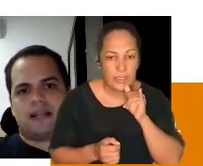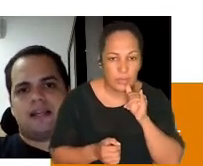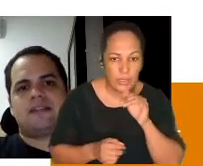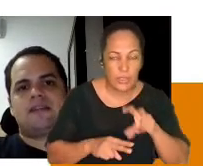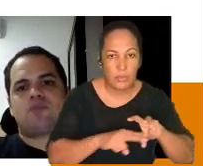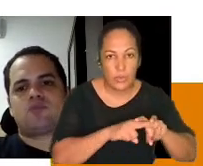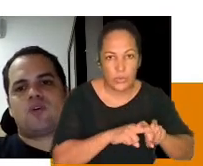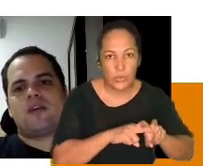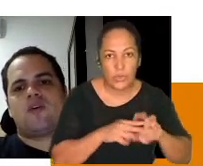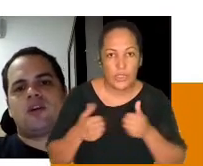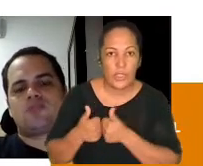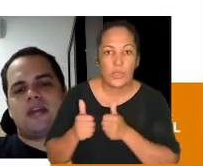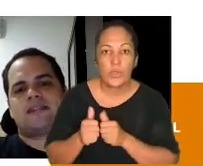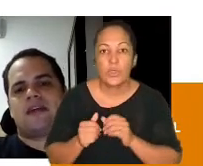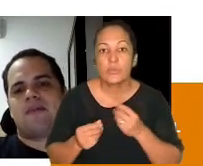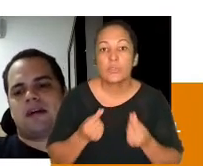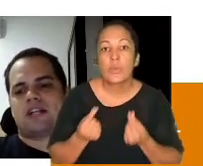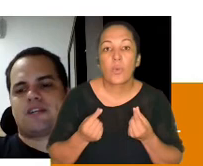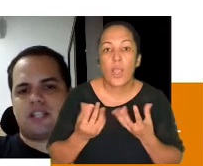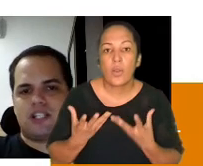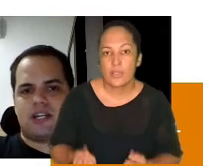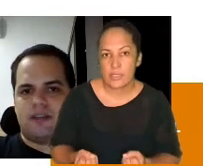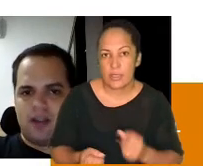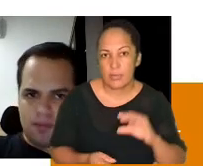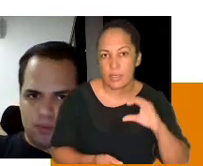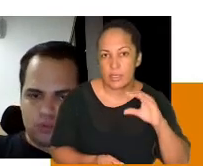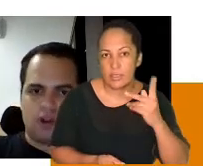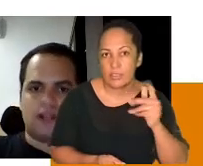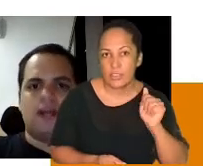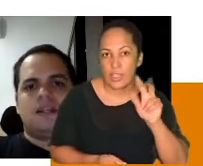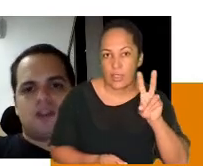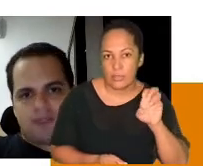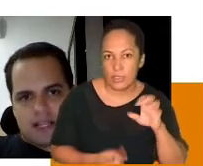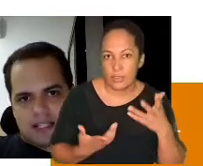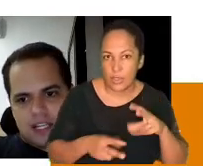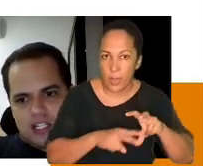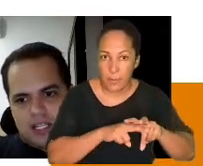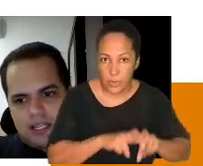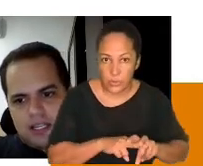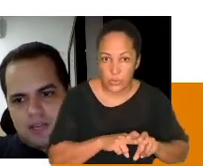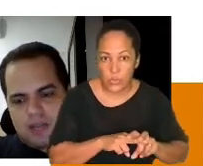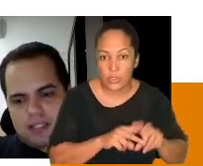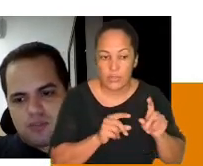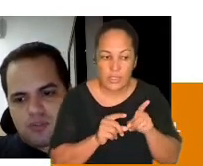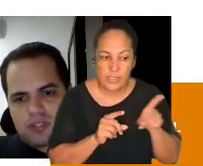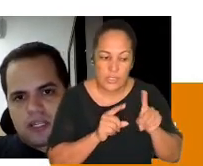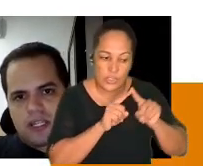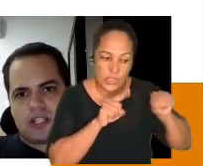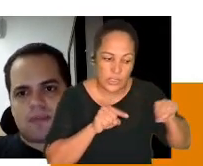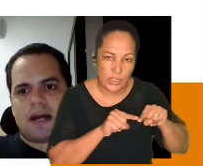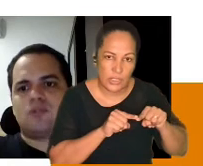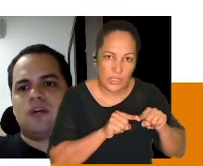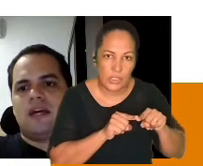exemplo, aqui entre poltrona e ônibus, quem recebe a chave estrangeira? Poltrona. Então, faça a setinha aqui, crie um atributozinho